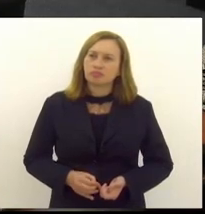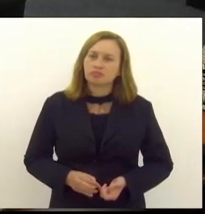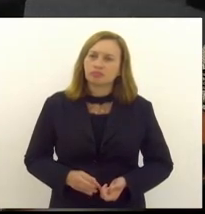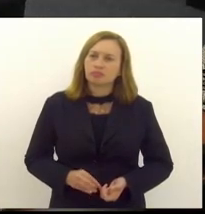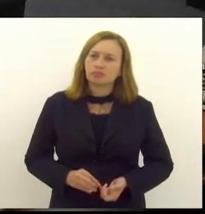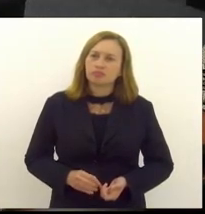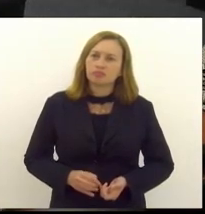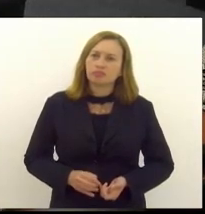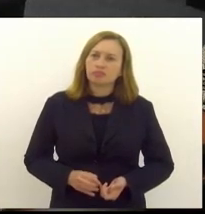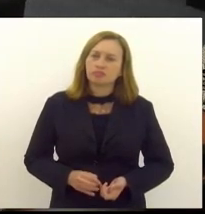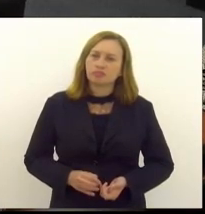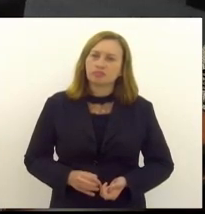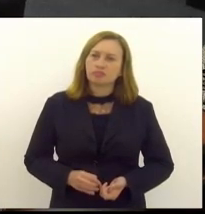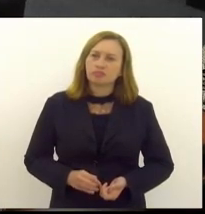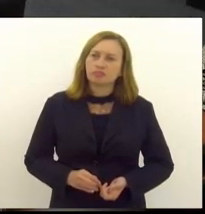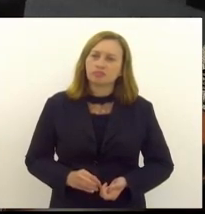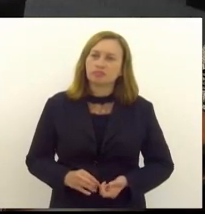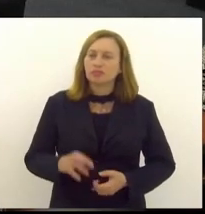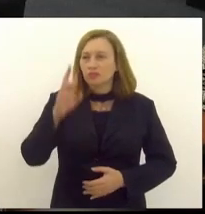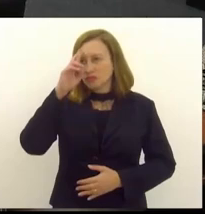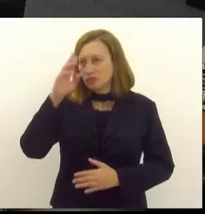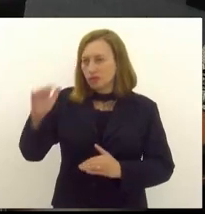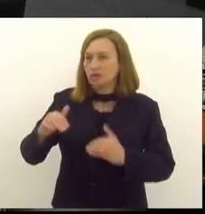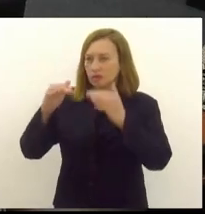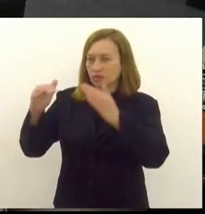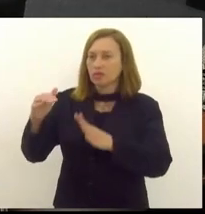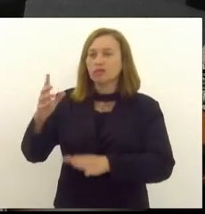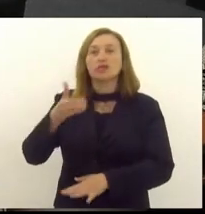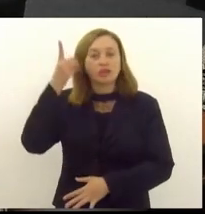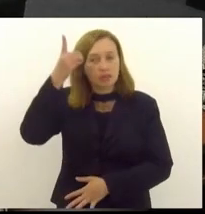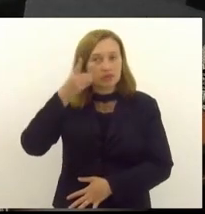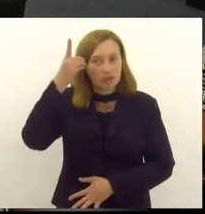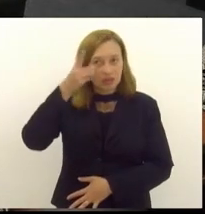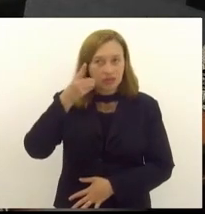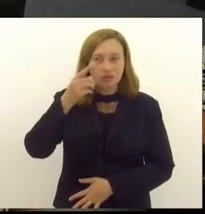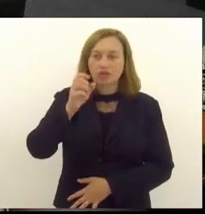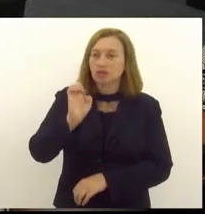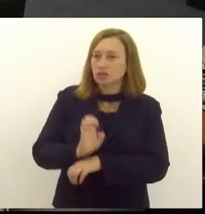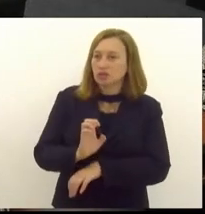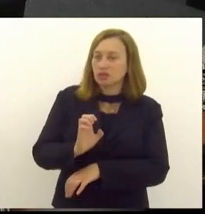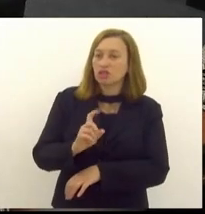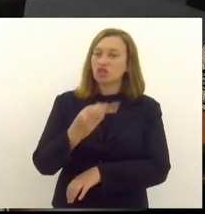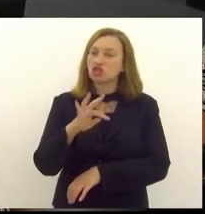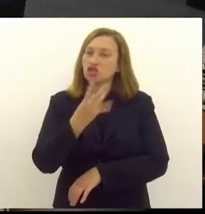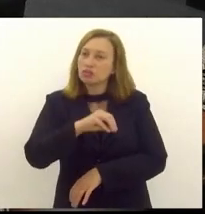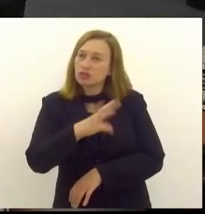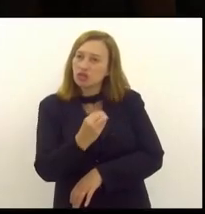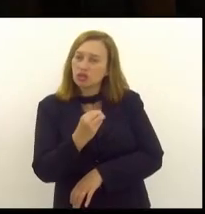Obrigado. Excelentíssimo senhor deputado estadual, Chico Machado, em nome de quem